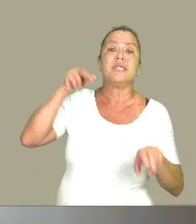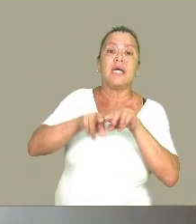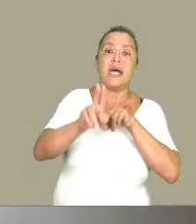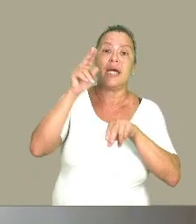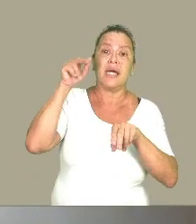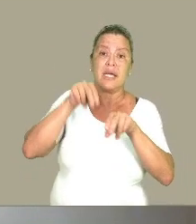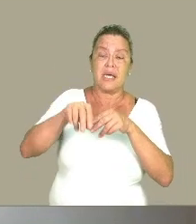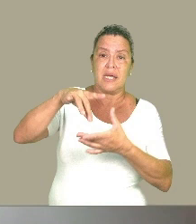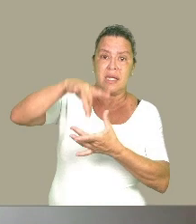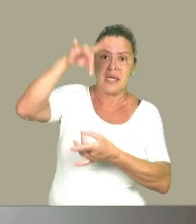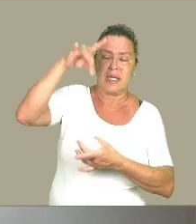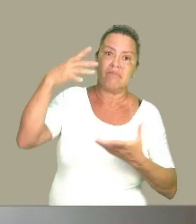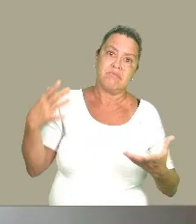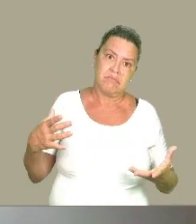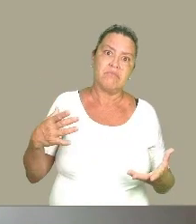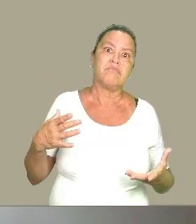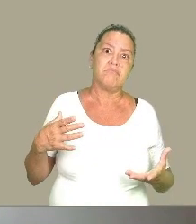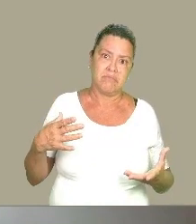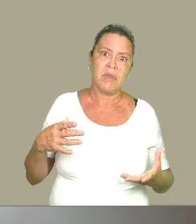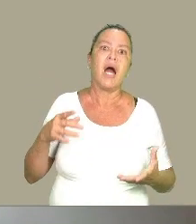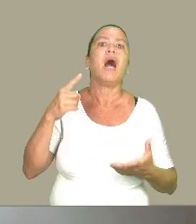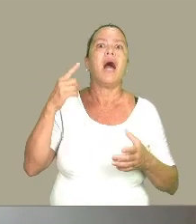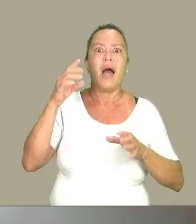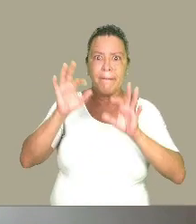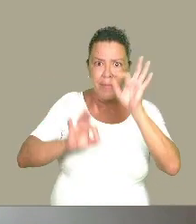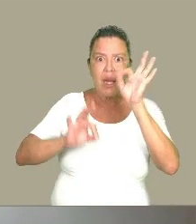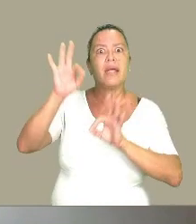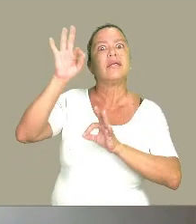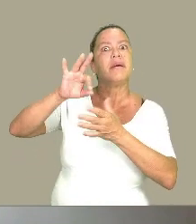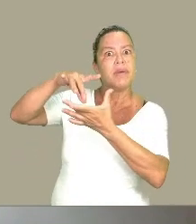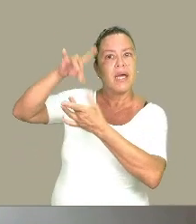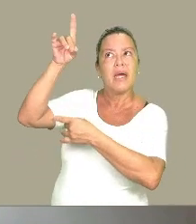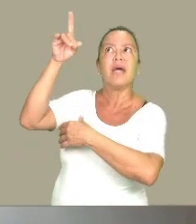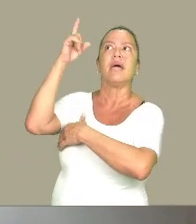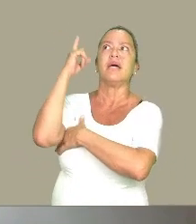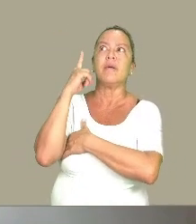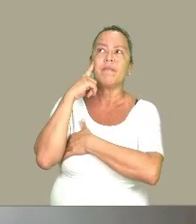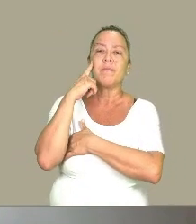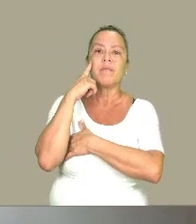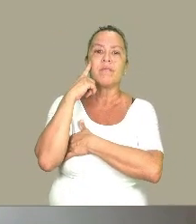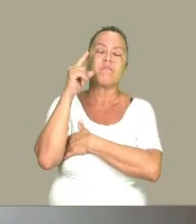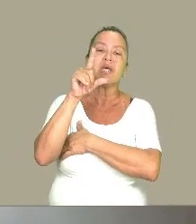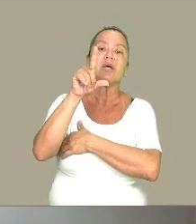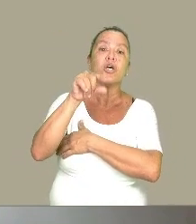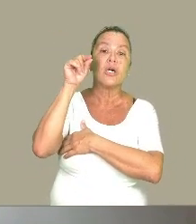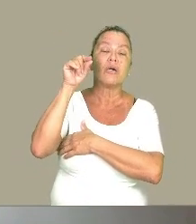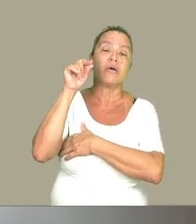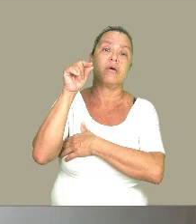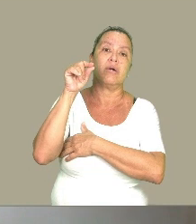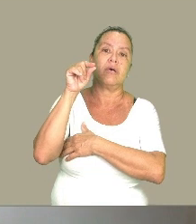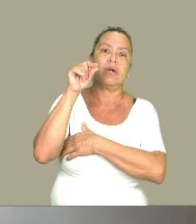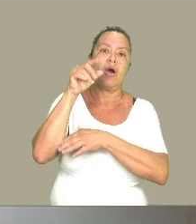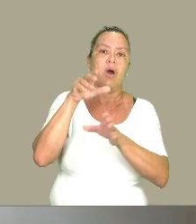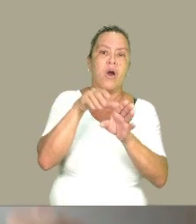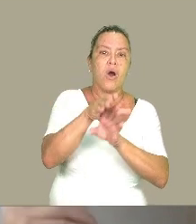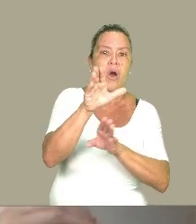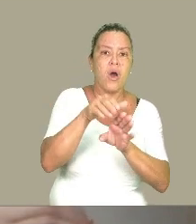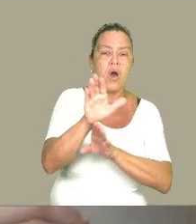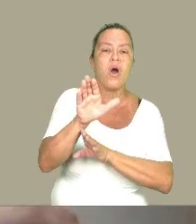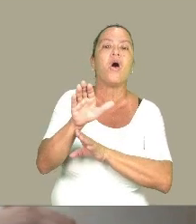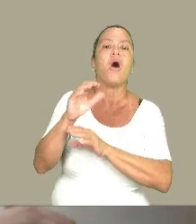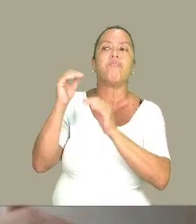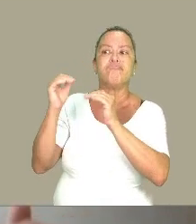espíritos, ou seja, tomadas sim no planejamento espiritual. Sejam essas decisões por orientação dos mentores